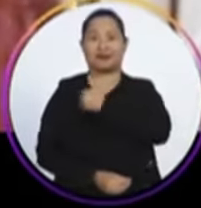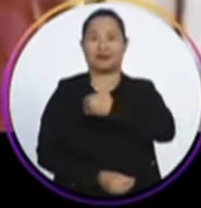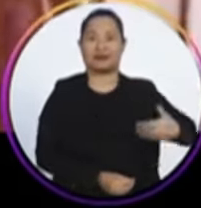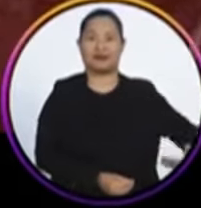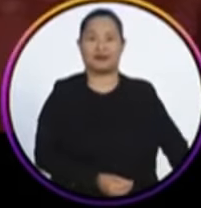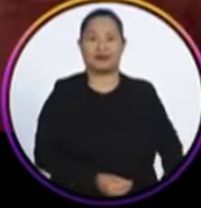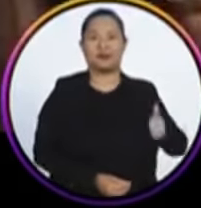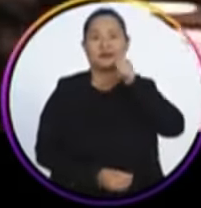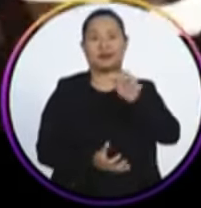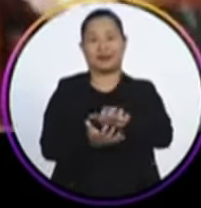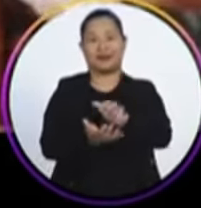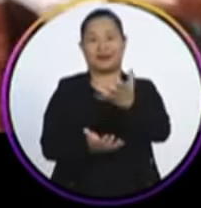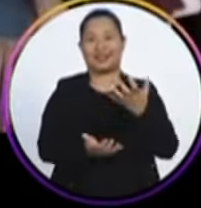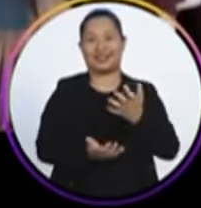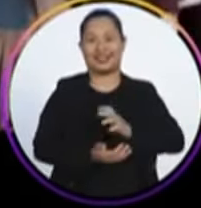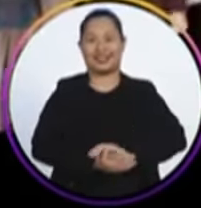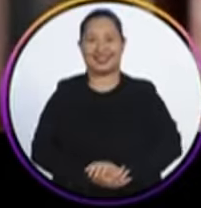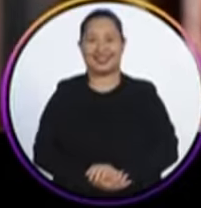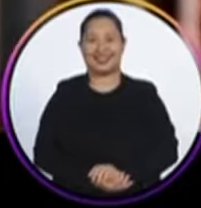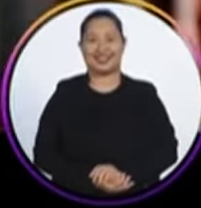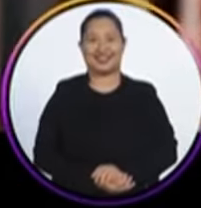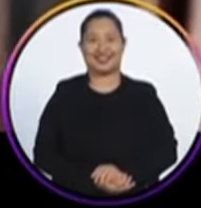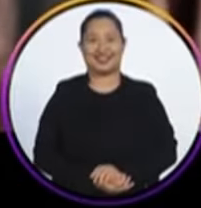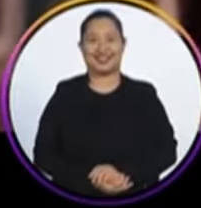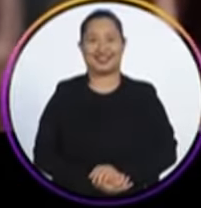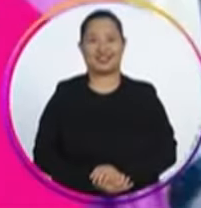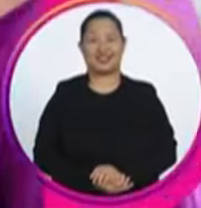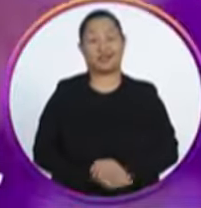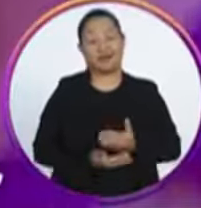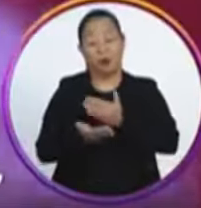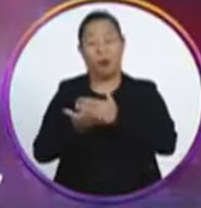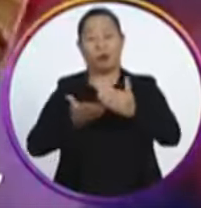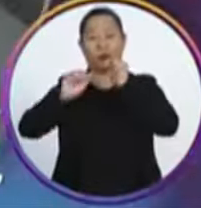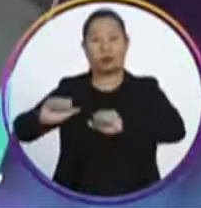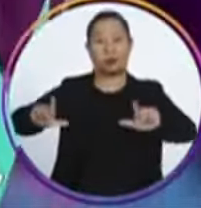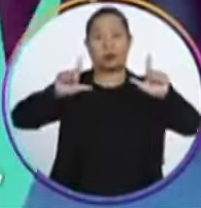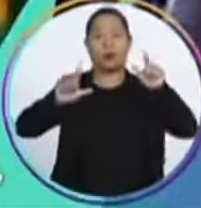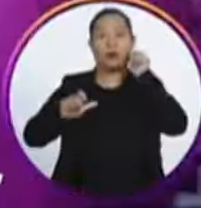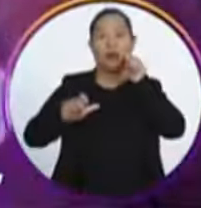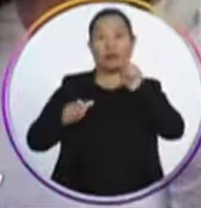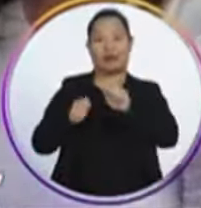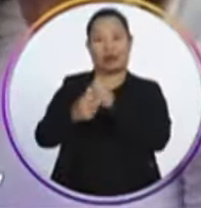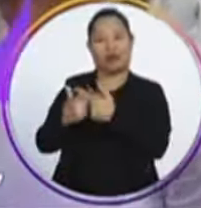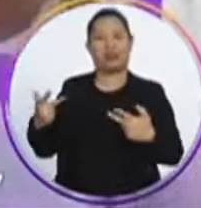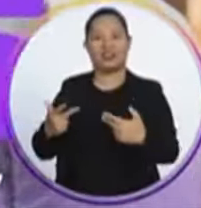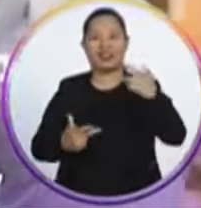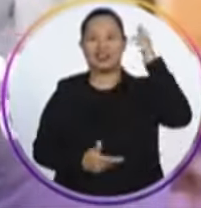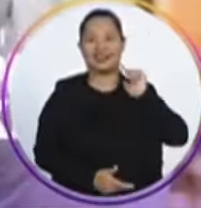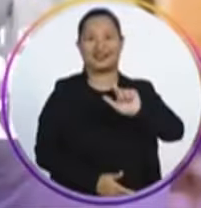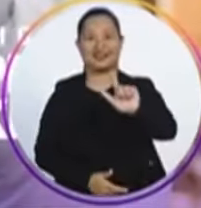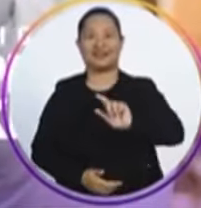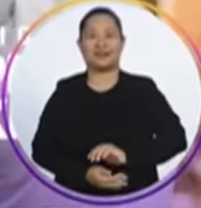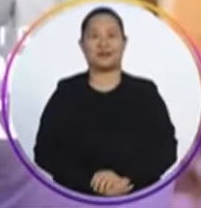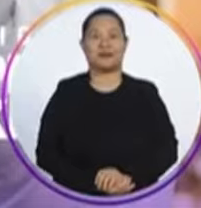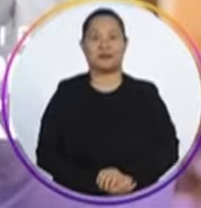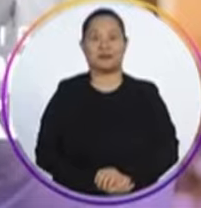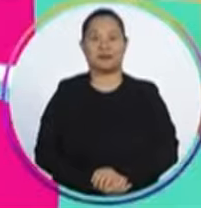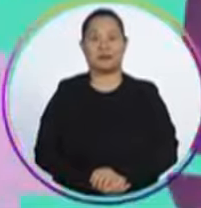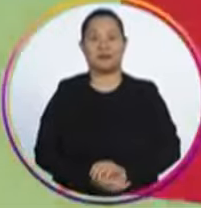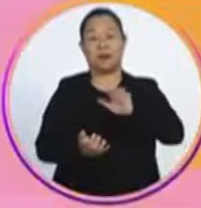Lira, governadora. A mulher que Pernambuco quer. Está começando o programa da Mulher que Faz. Raquel